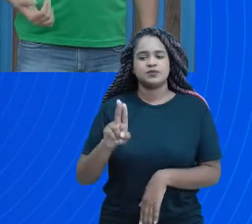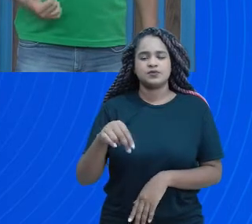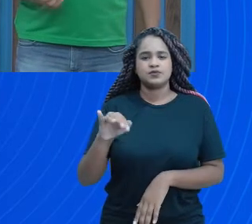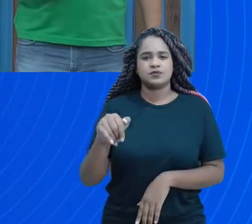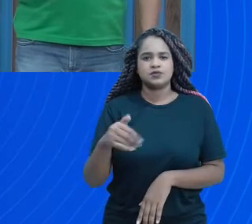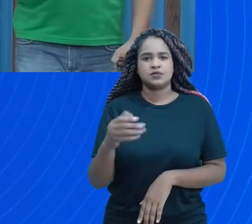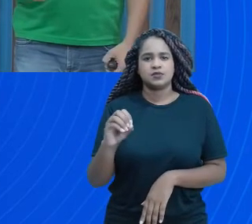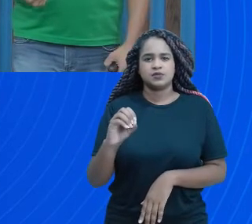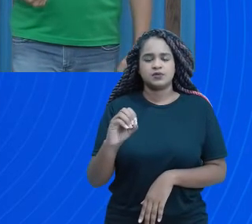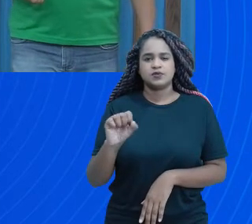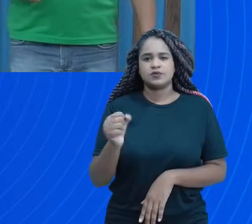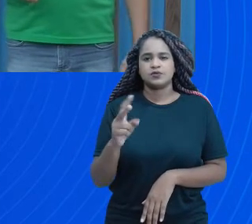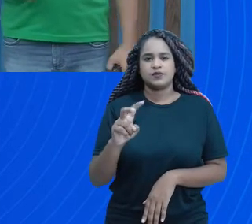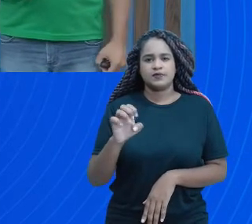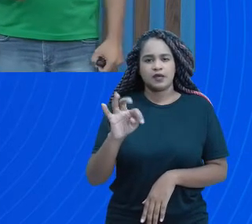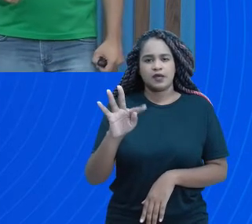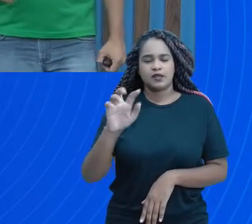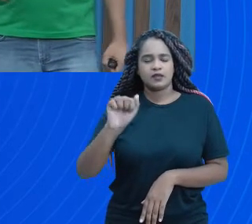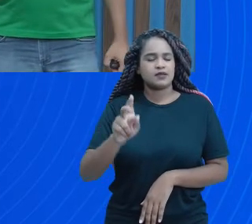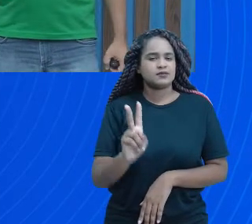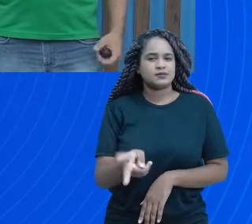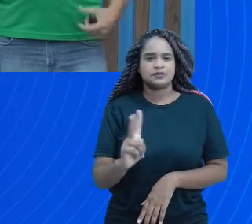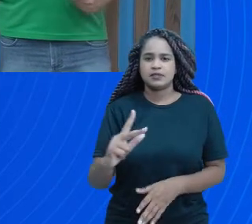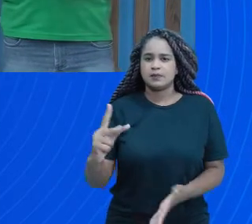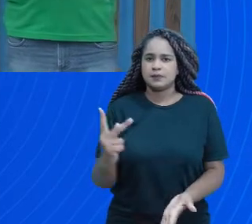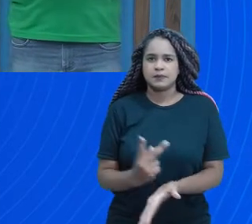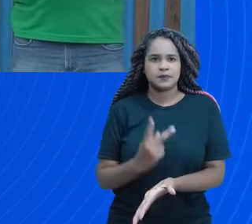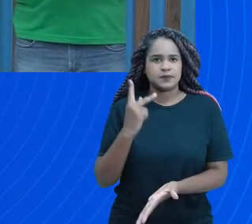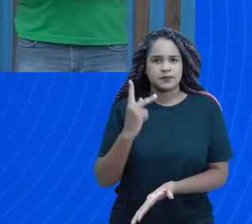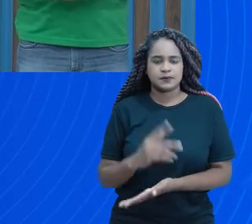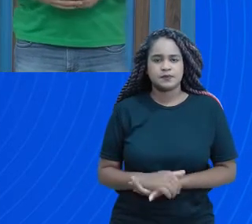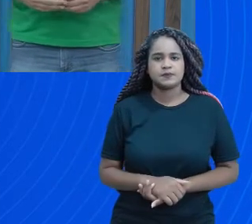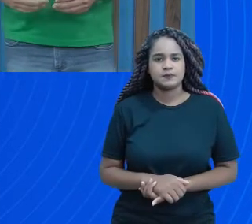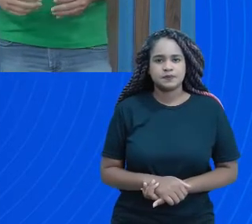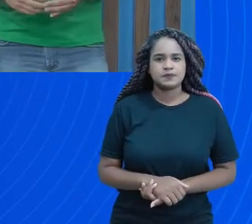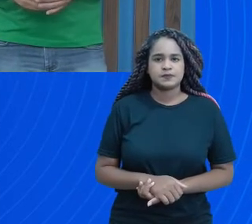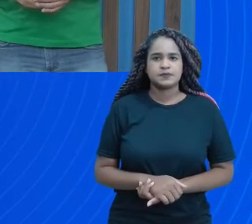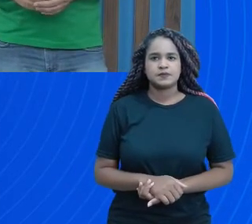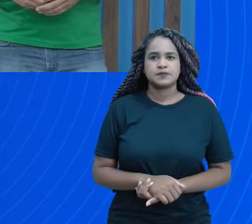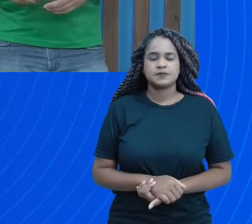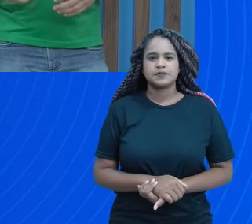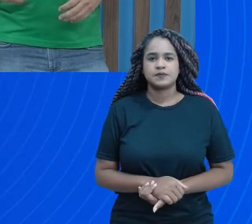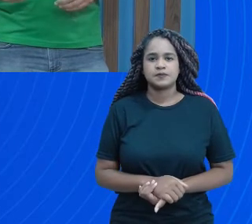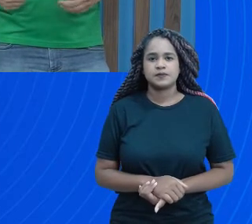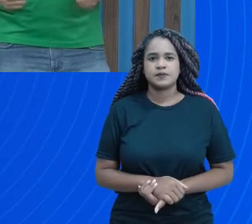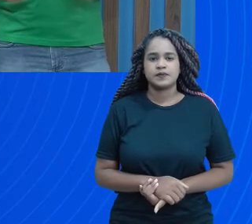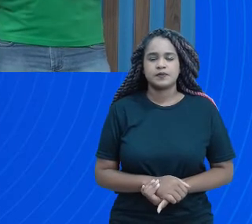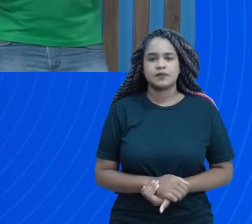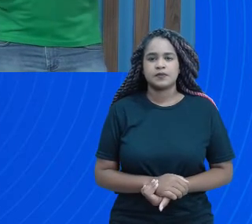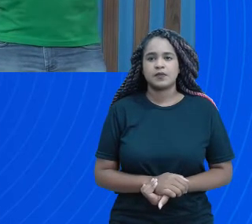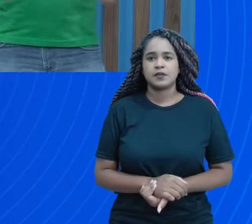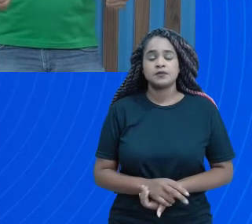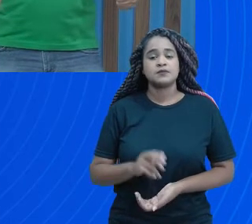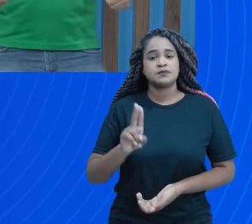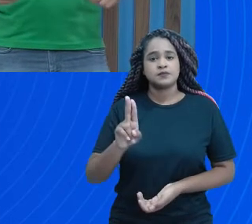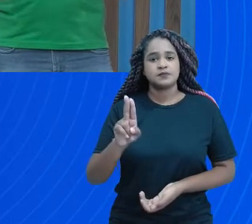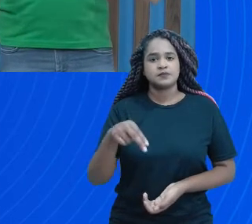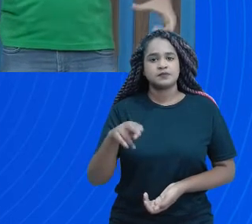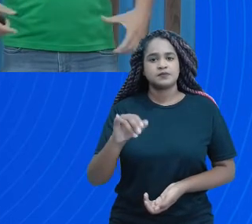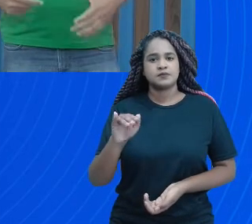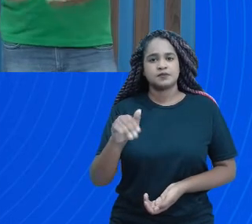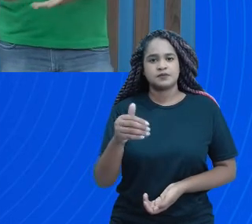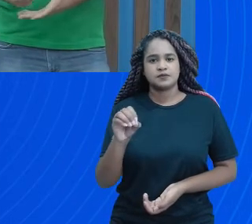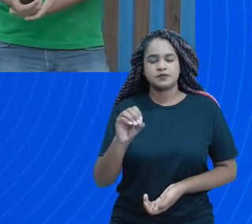episódio muito sério, por exemplo, que ainda no desenvolvimento, que a União Soviética teve que explorar